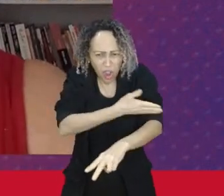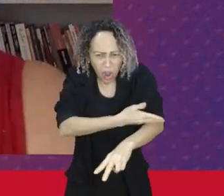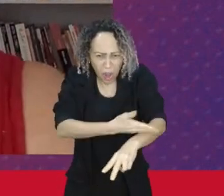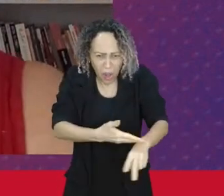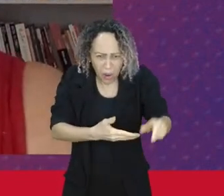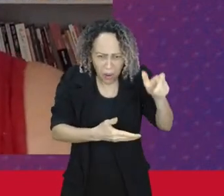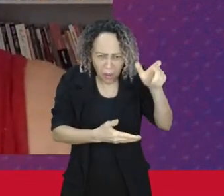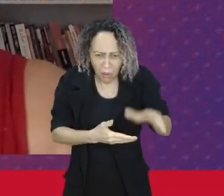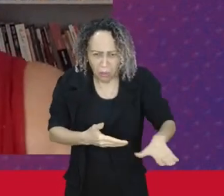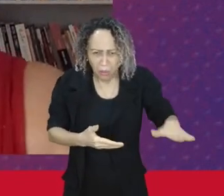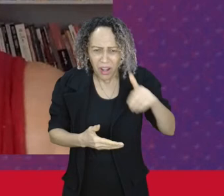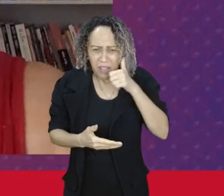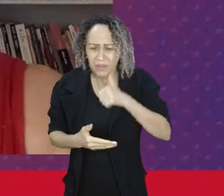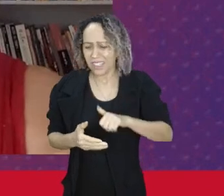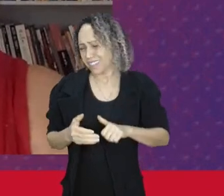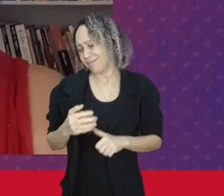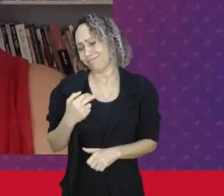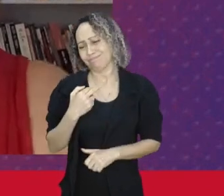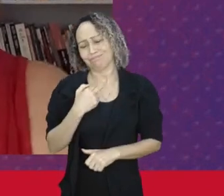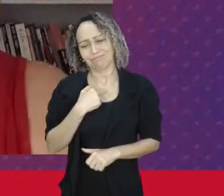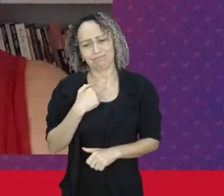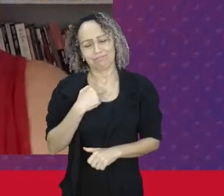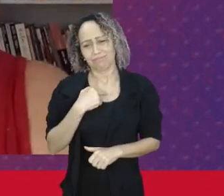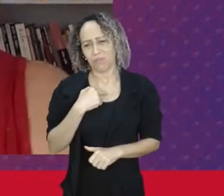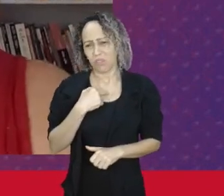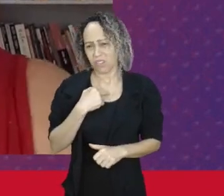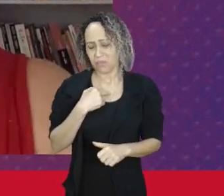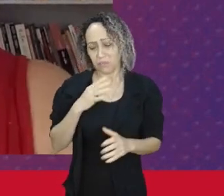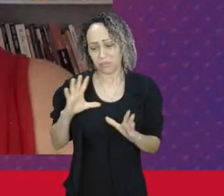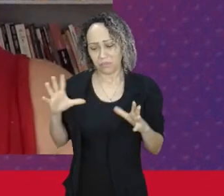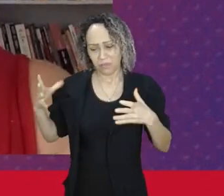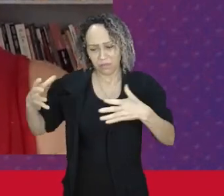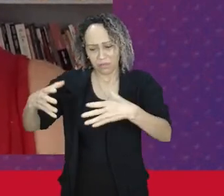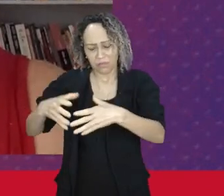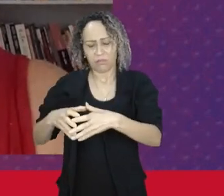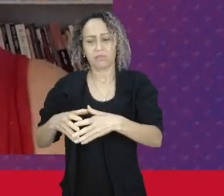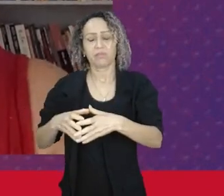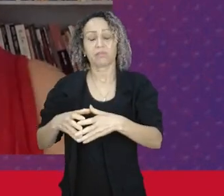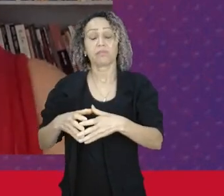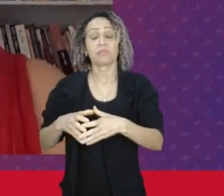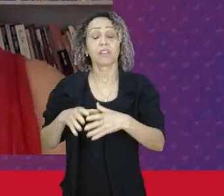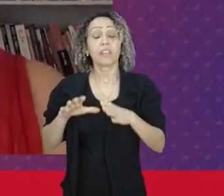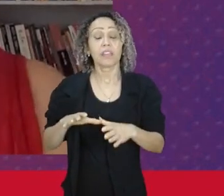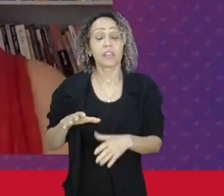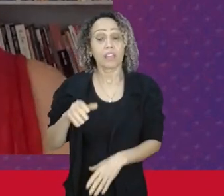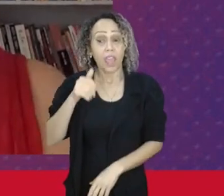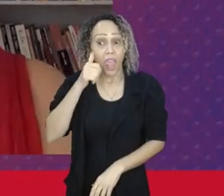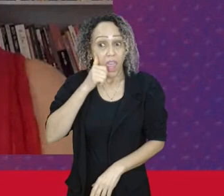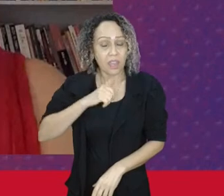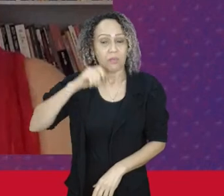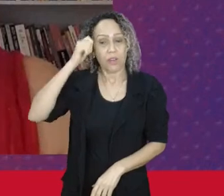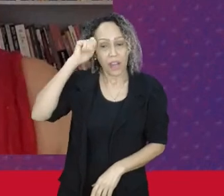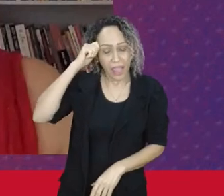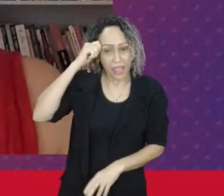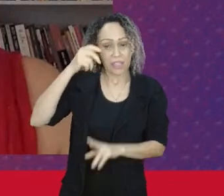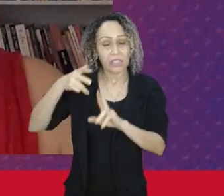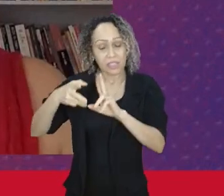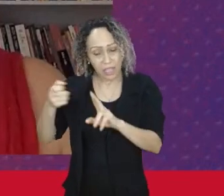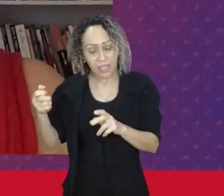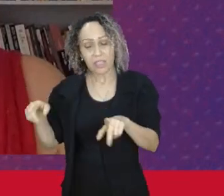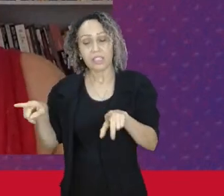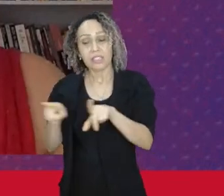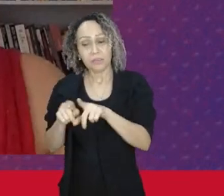suas experiências e traga as experiências para um projeto de cidade real.